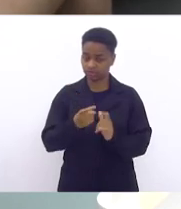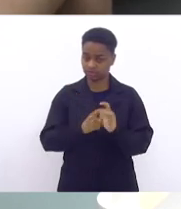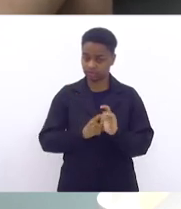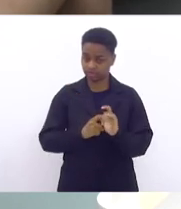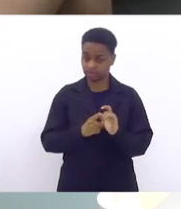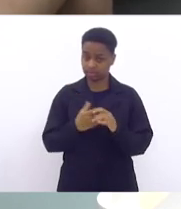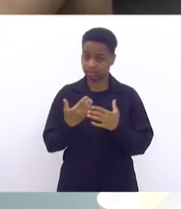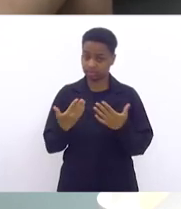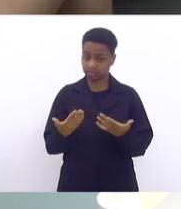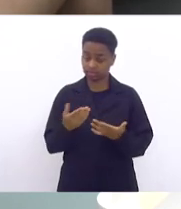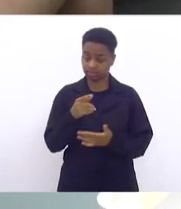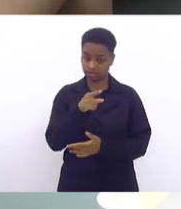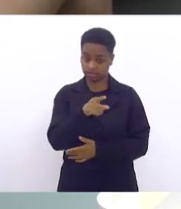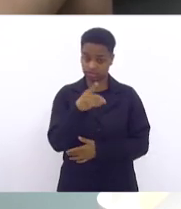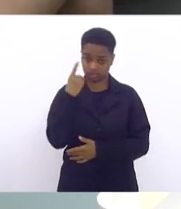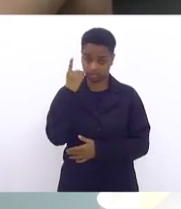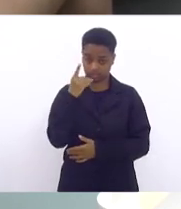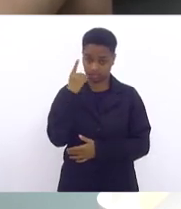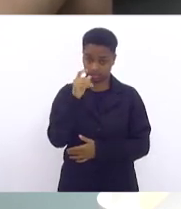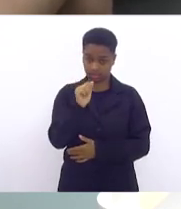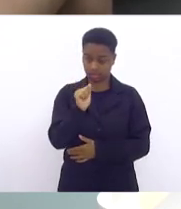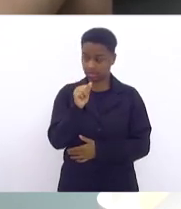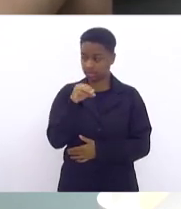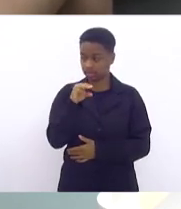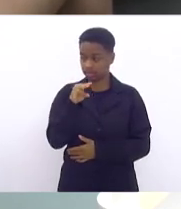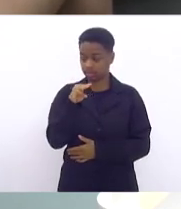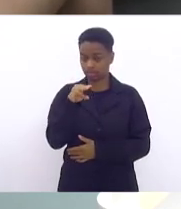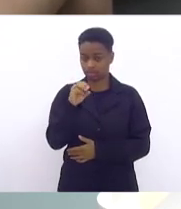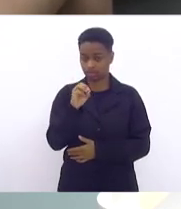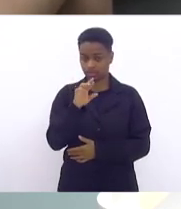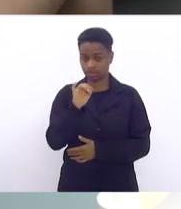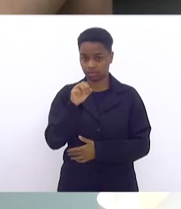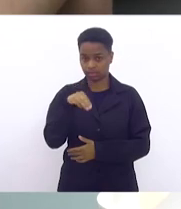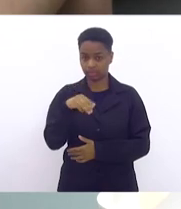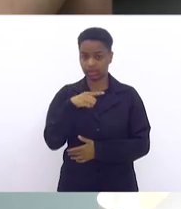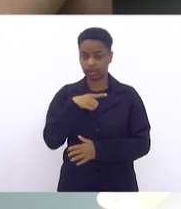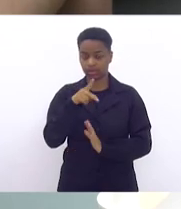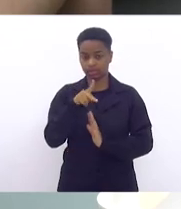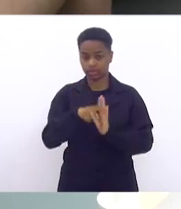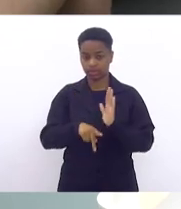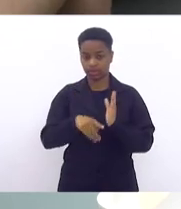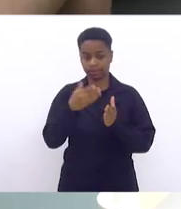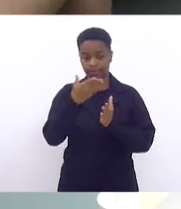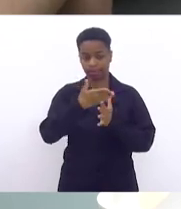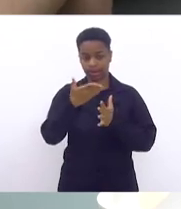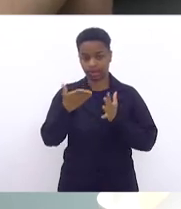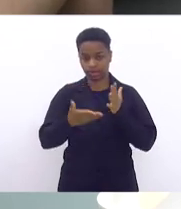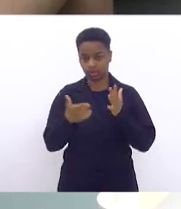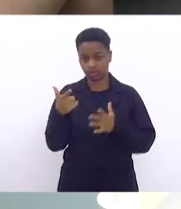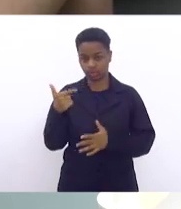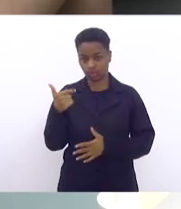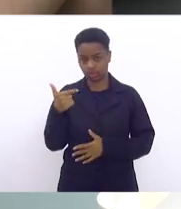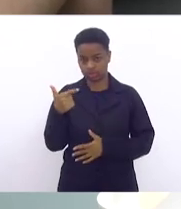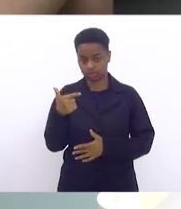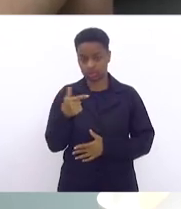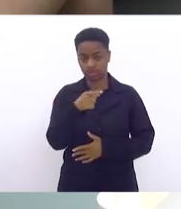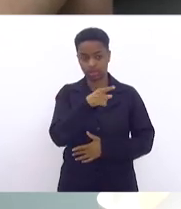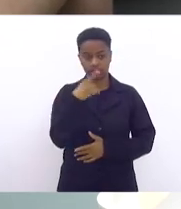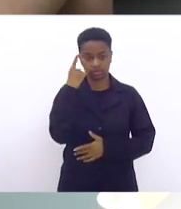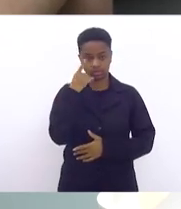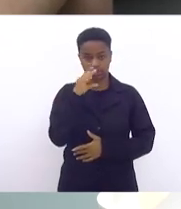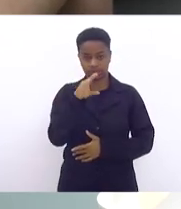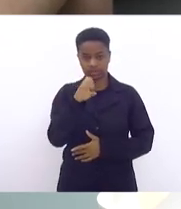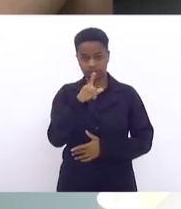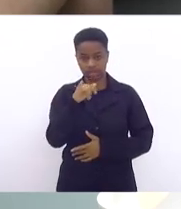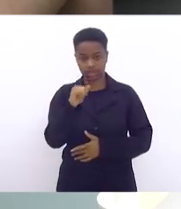Vossa Excelência, deputado Amorim, tem um projeto de parcelar em 12. Sim. Deputada Célia Jordão tem projeto de